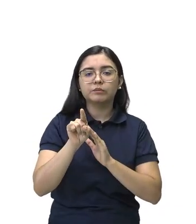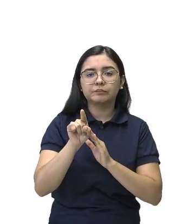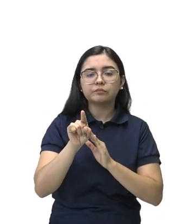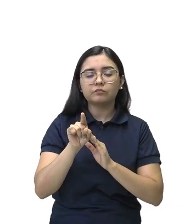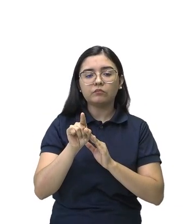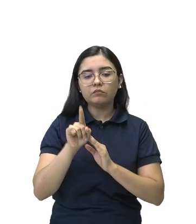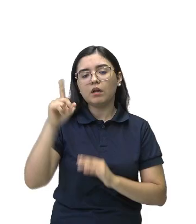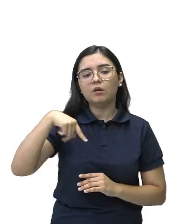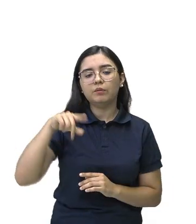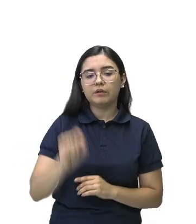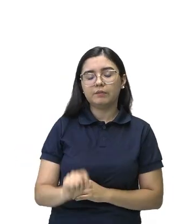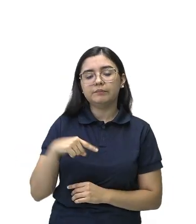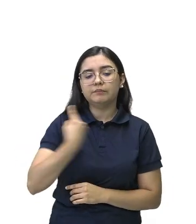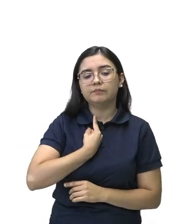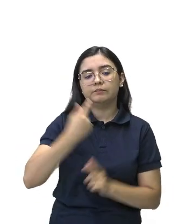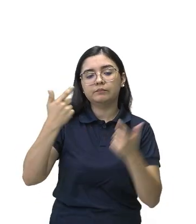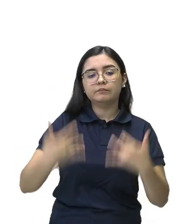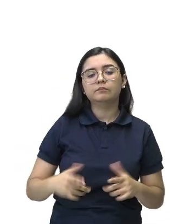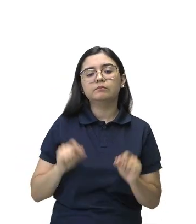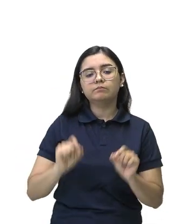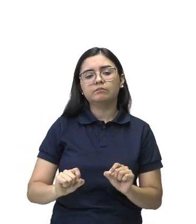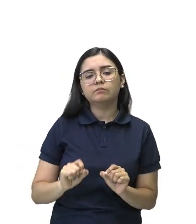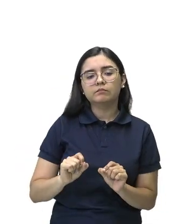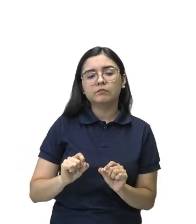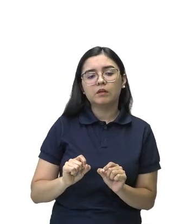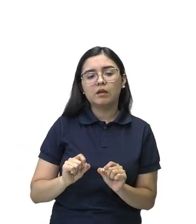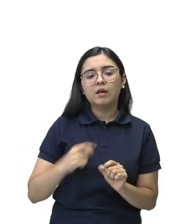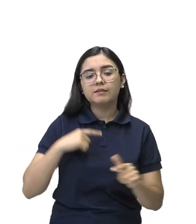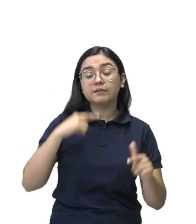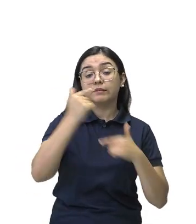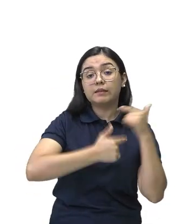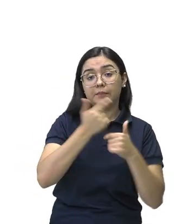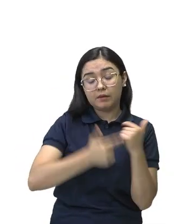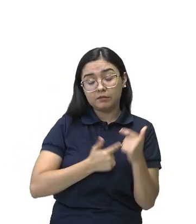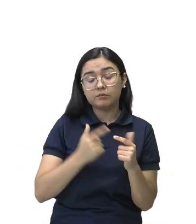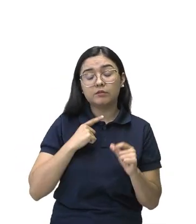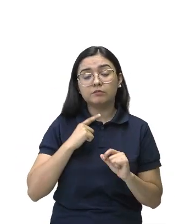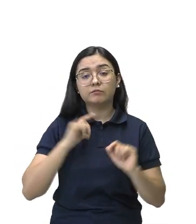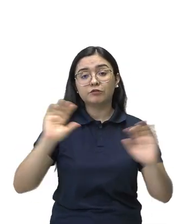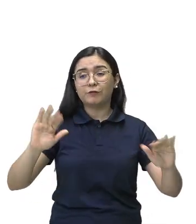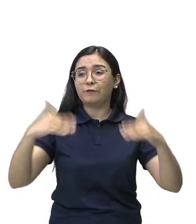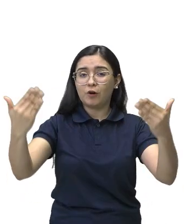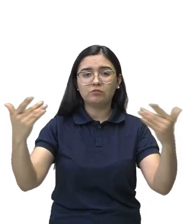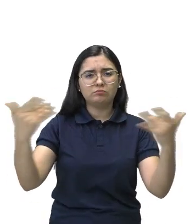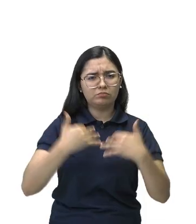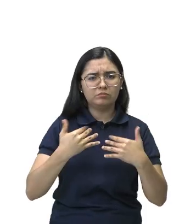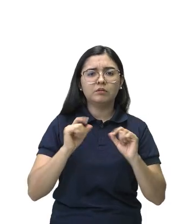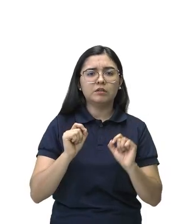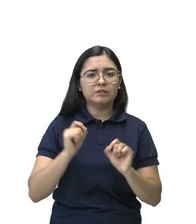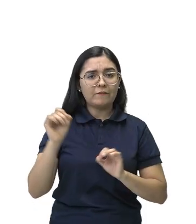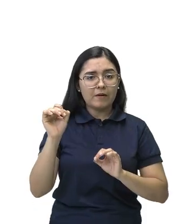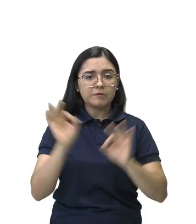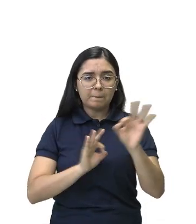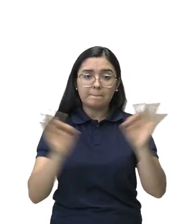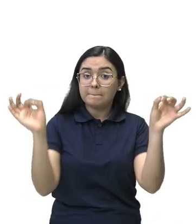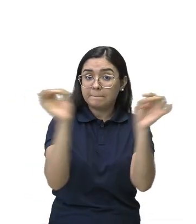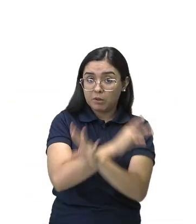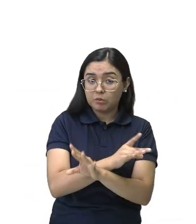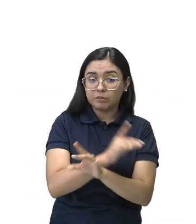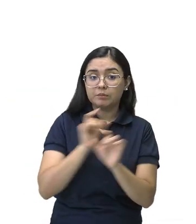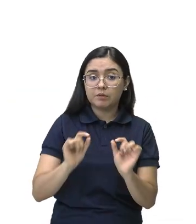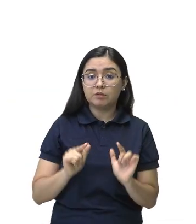faz é justamente para falar, será se essa mão de obra que veio para cá estava preparada